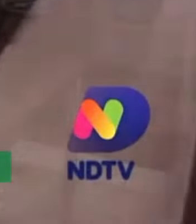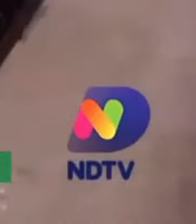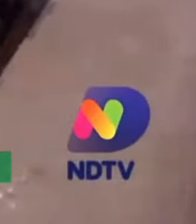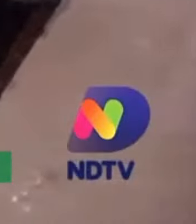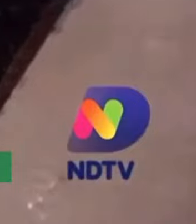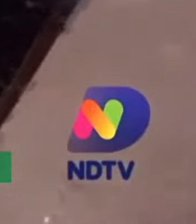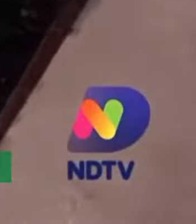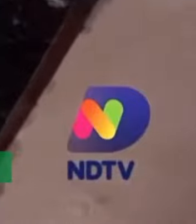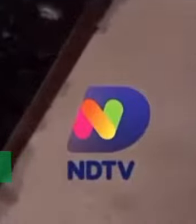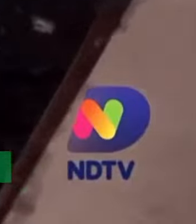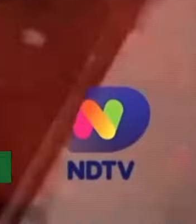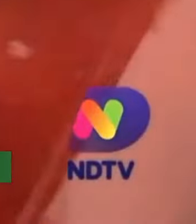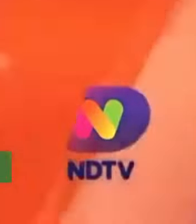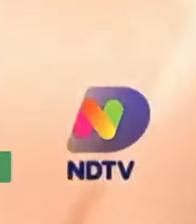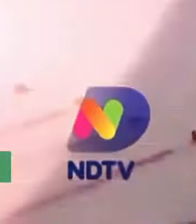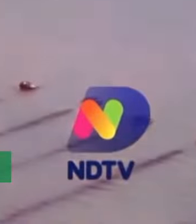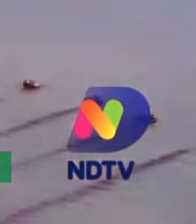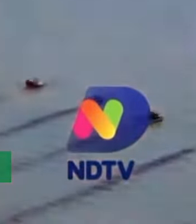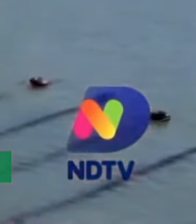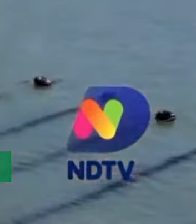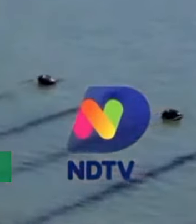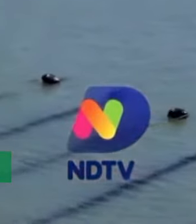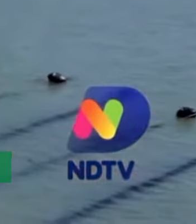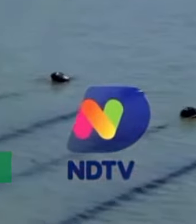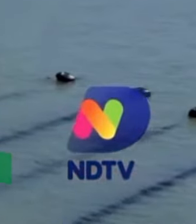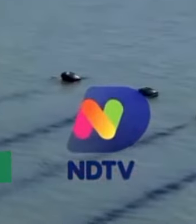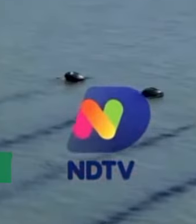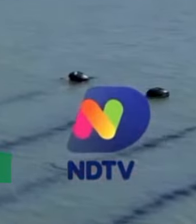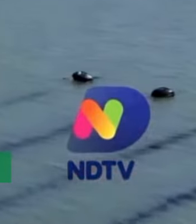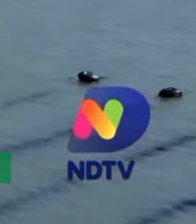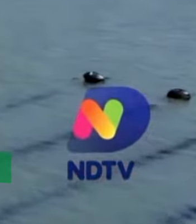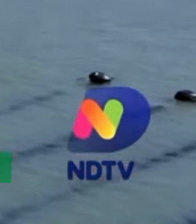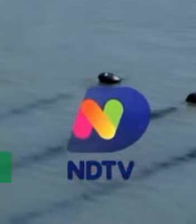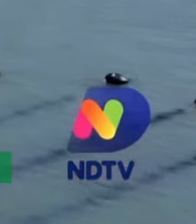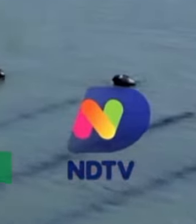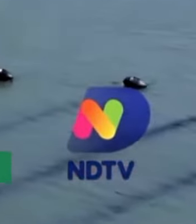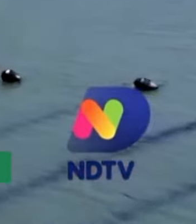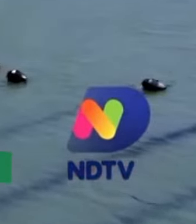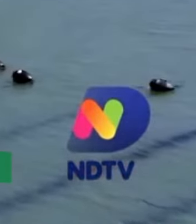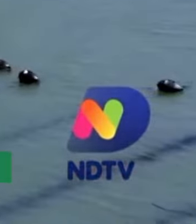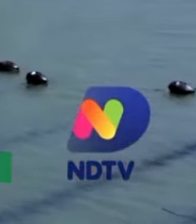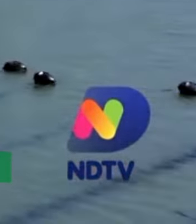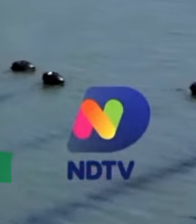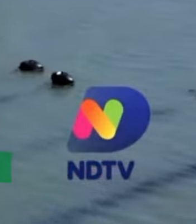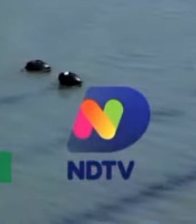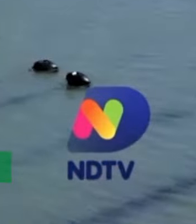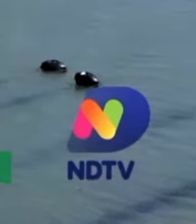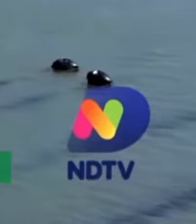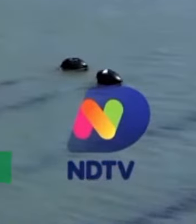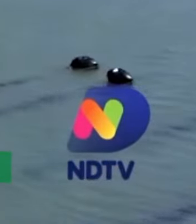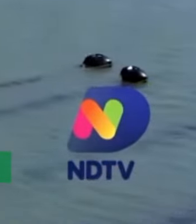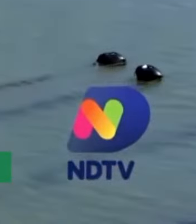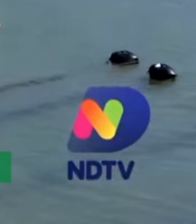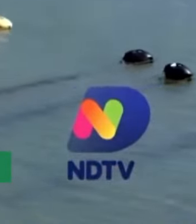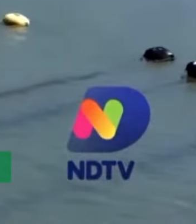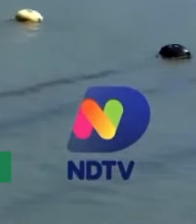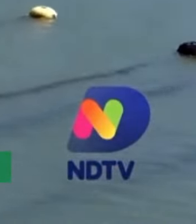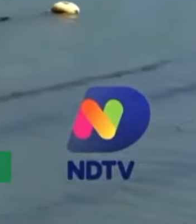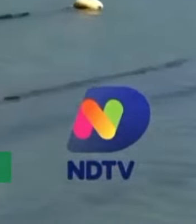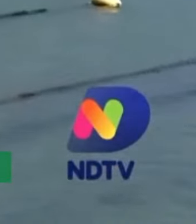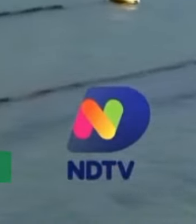de ostras e mexilhões. E essas águas já se mostraram férteis para a maricultura, isso não é novidade